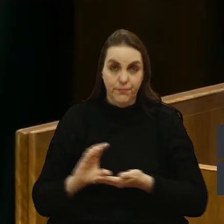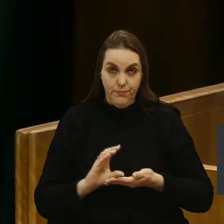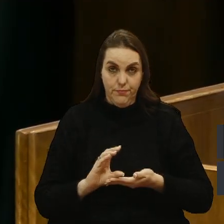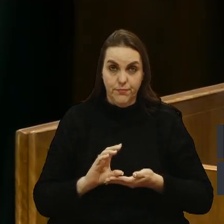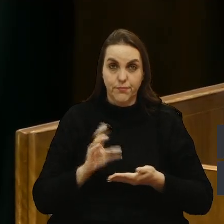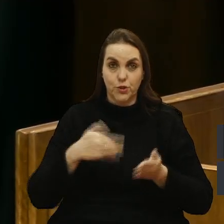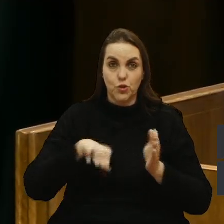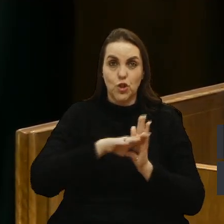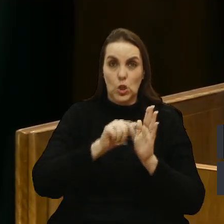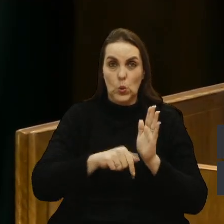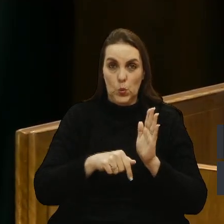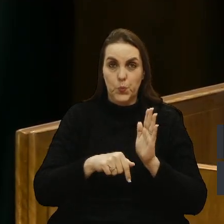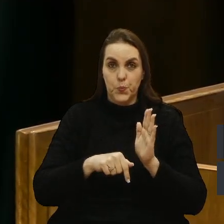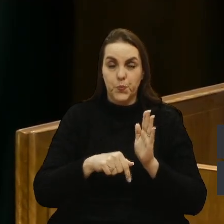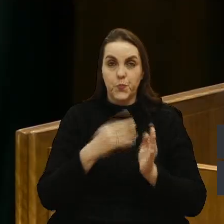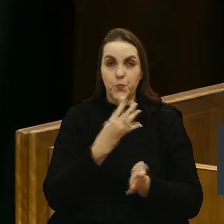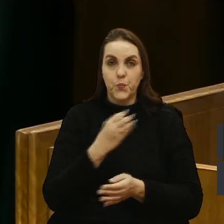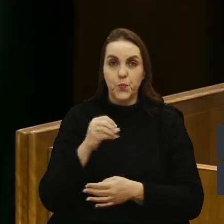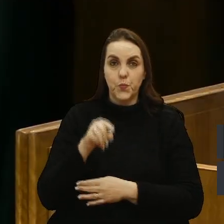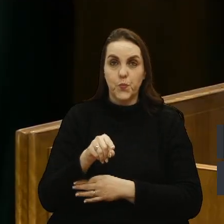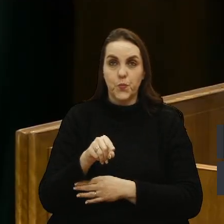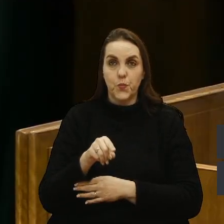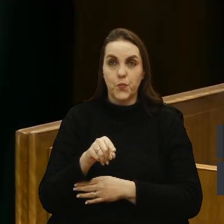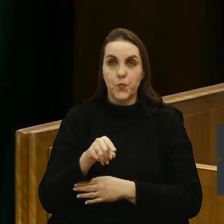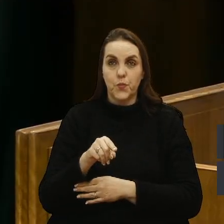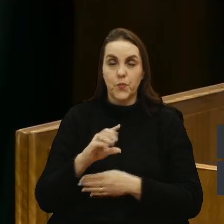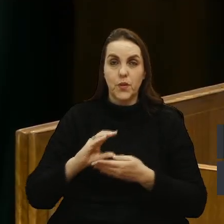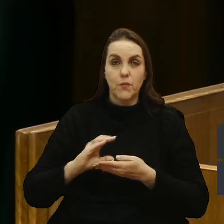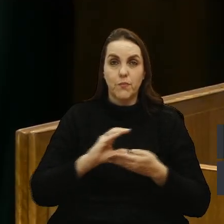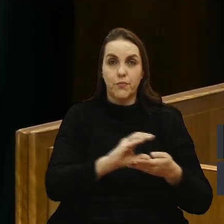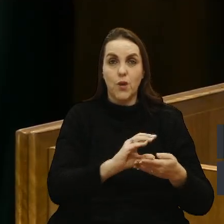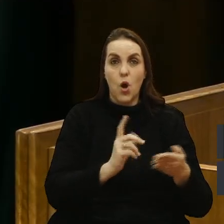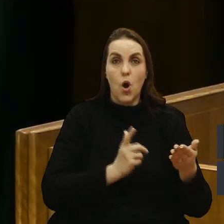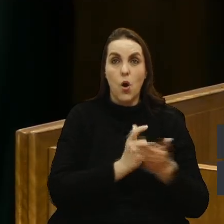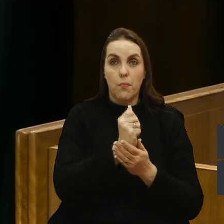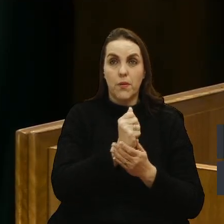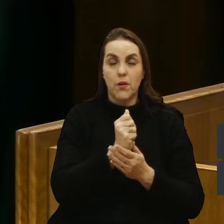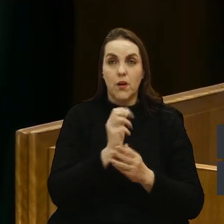veio, chegou e foi empregado para a compra da van.